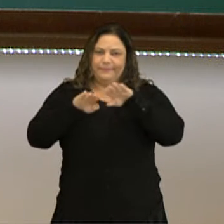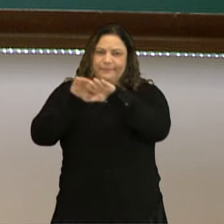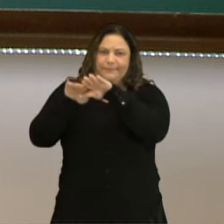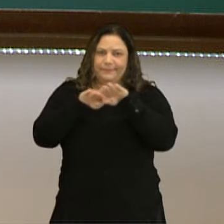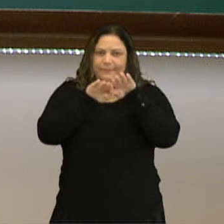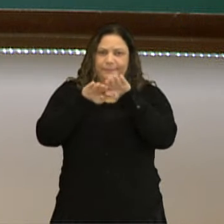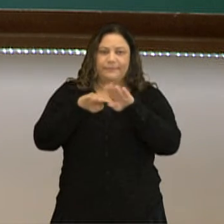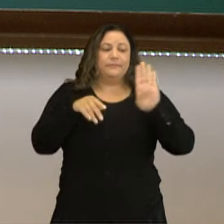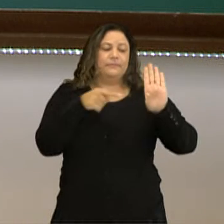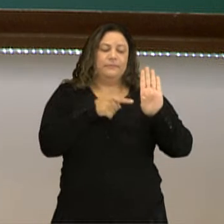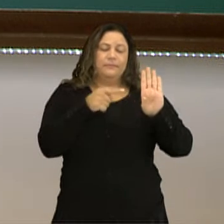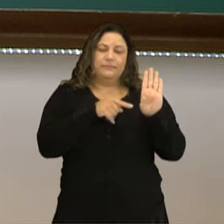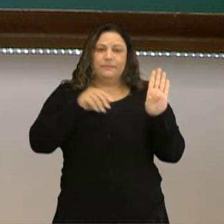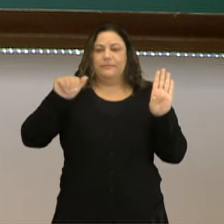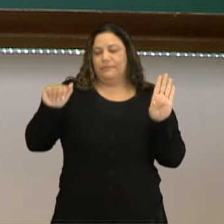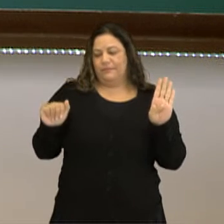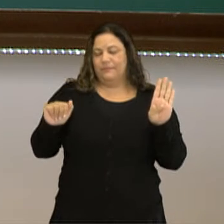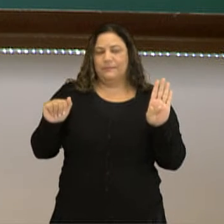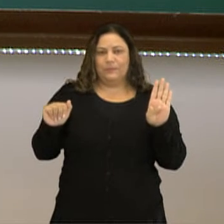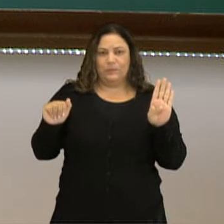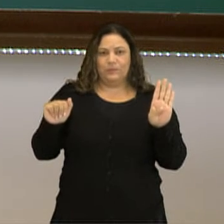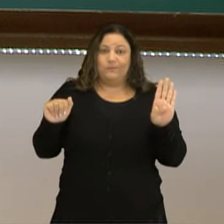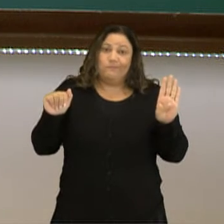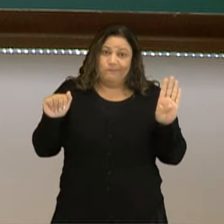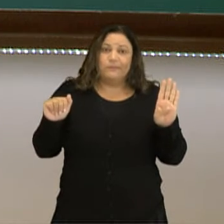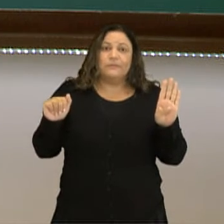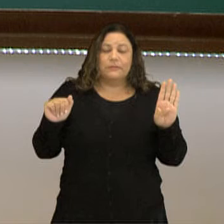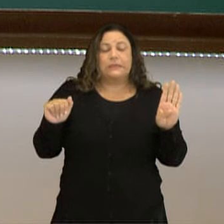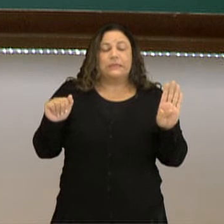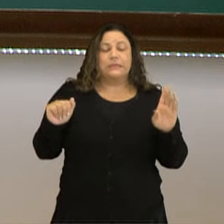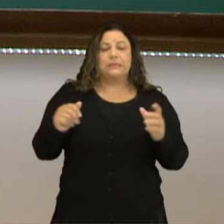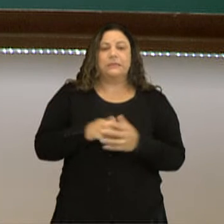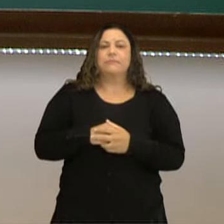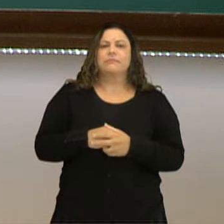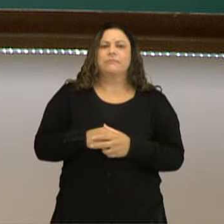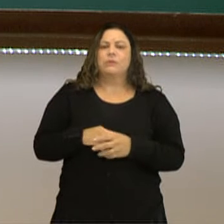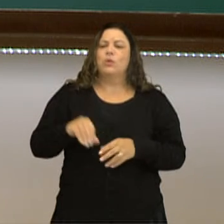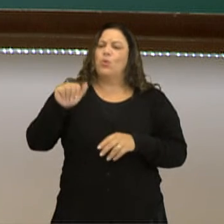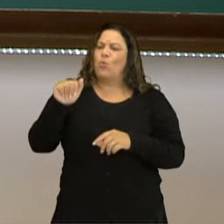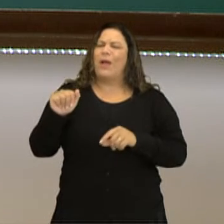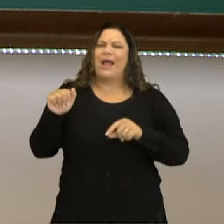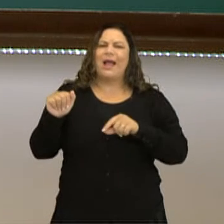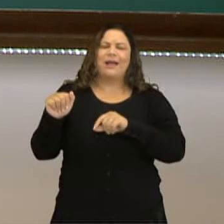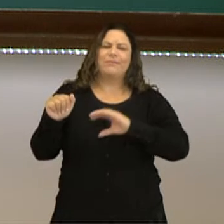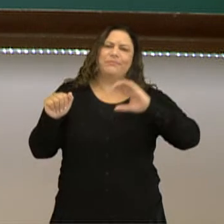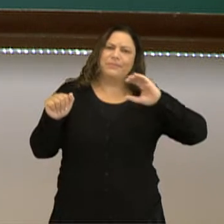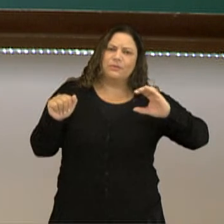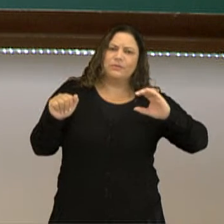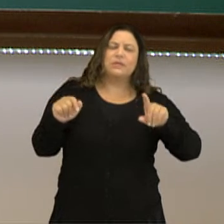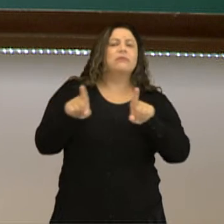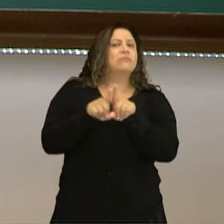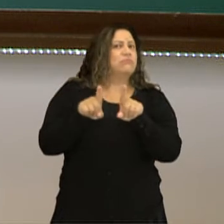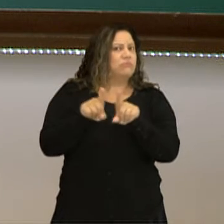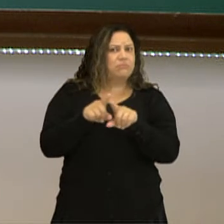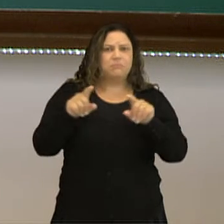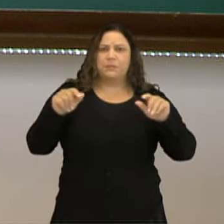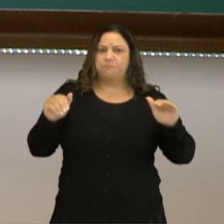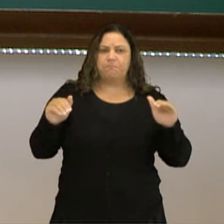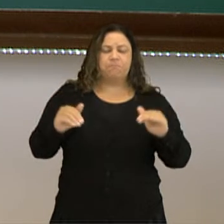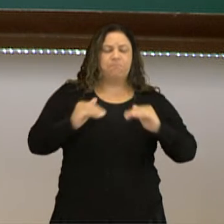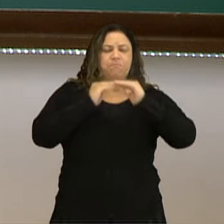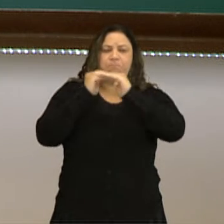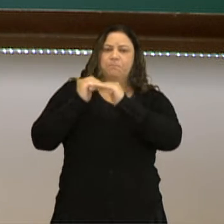B, e o corpo A também está em equilíbrio com o corpo C, então o B e o C